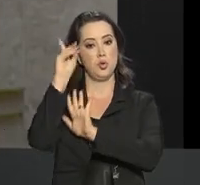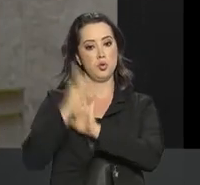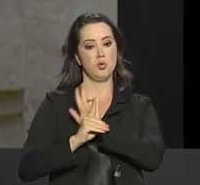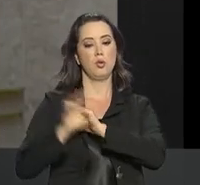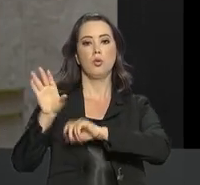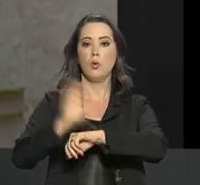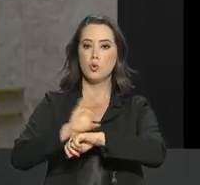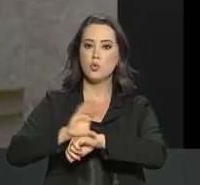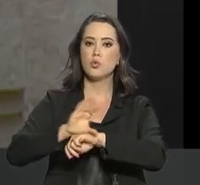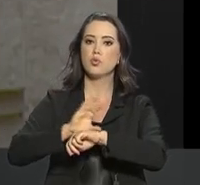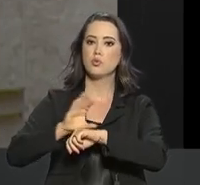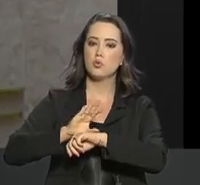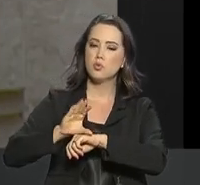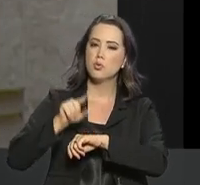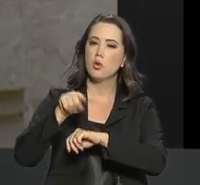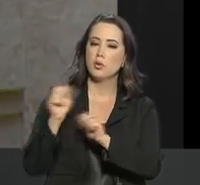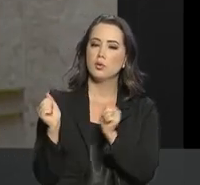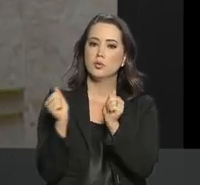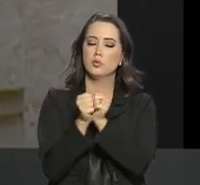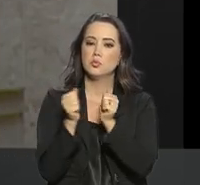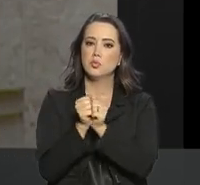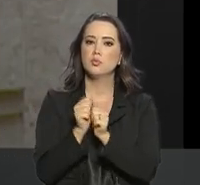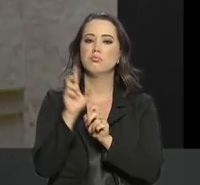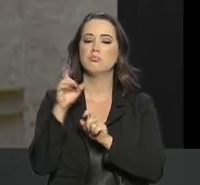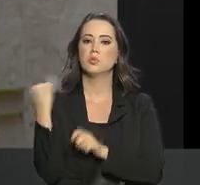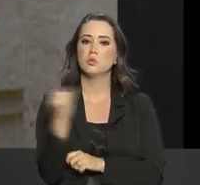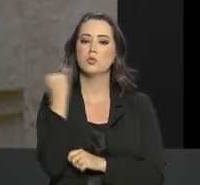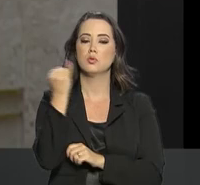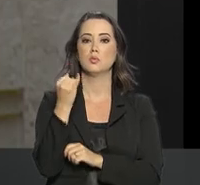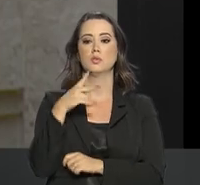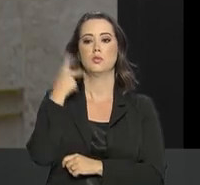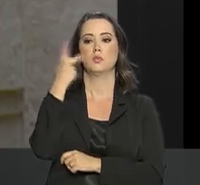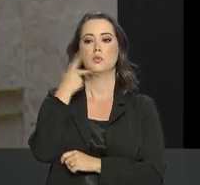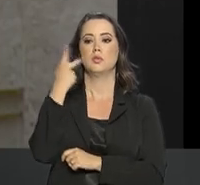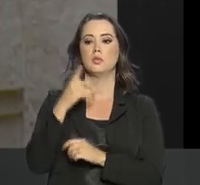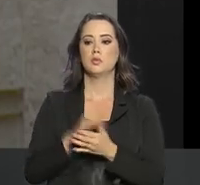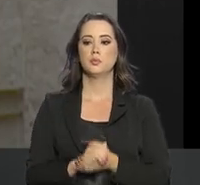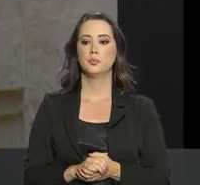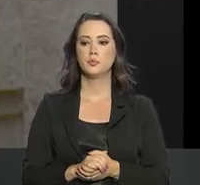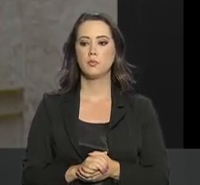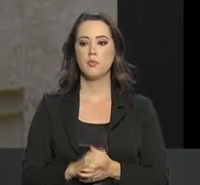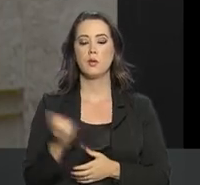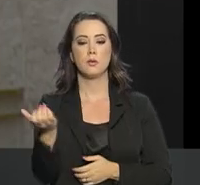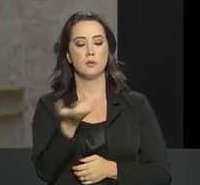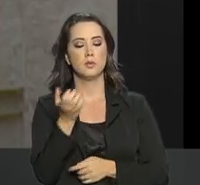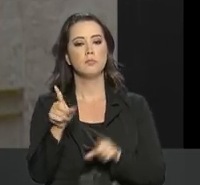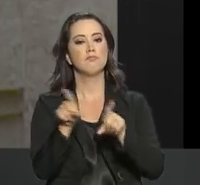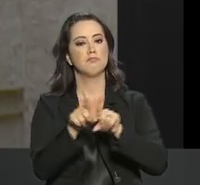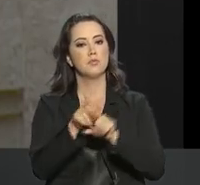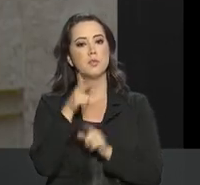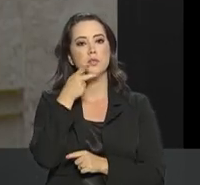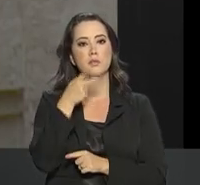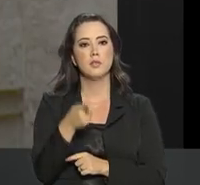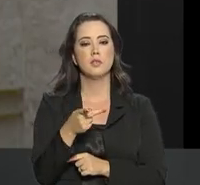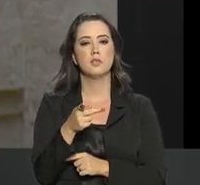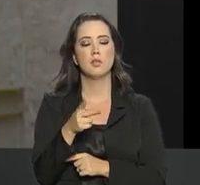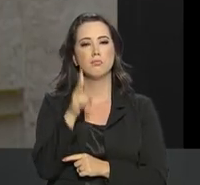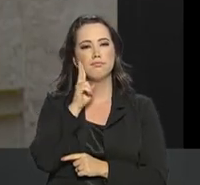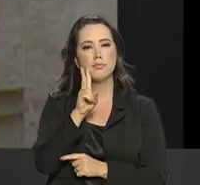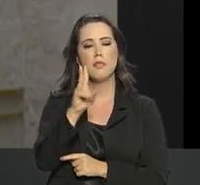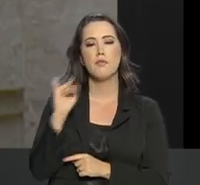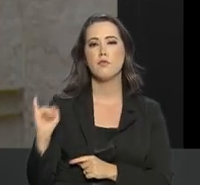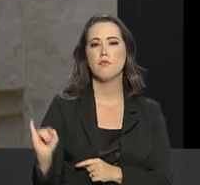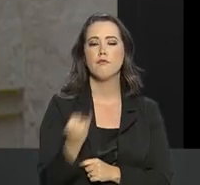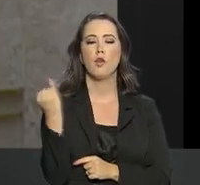constitucional amalgamadas com aspectos políticos. E quero também dizer da